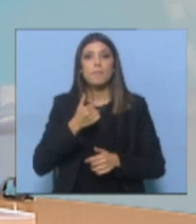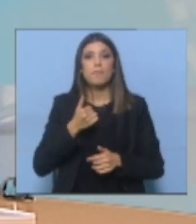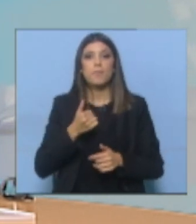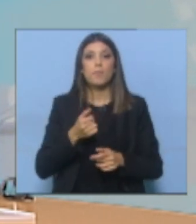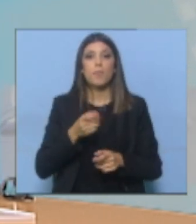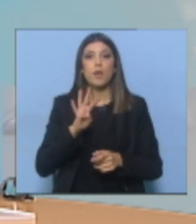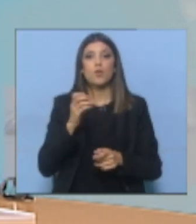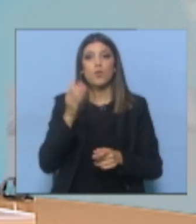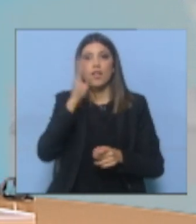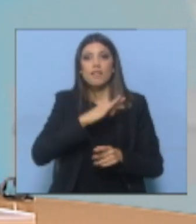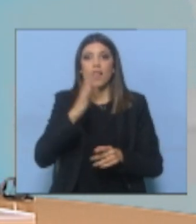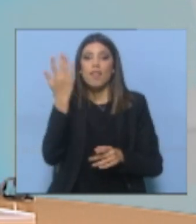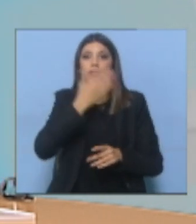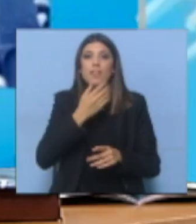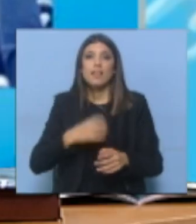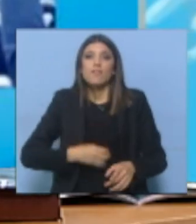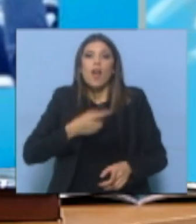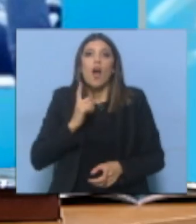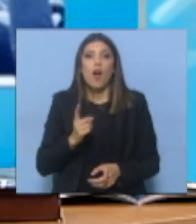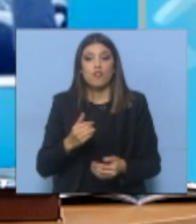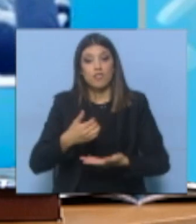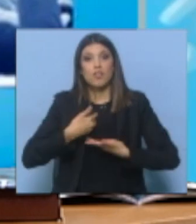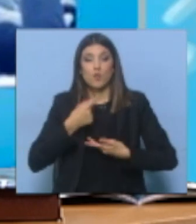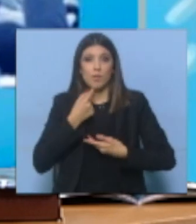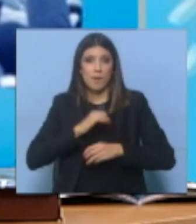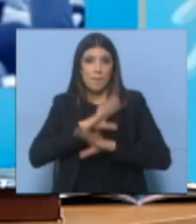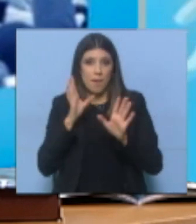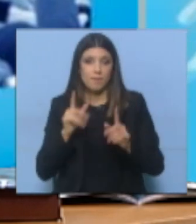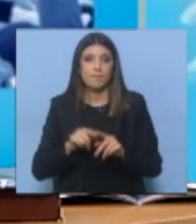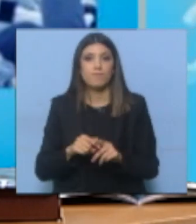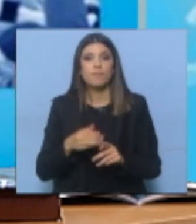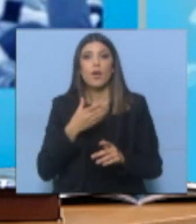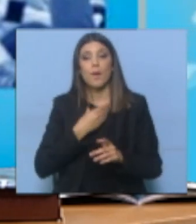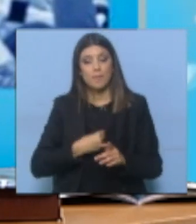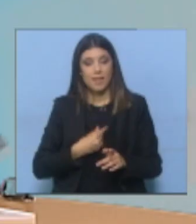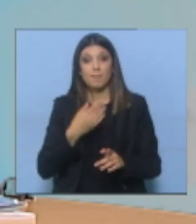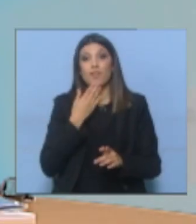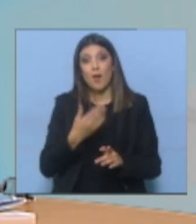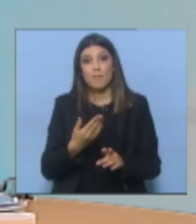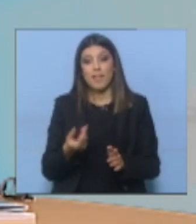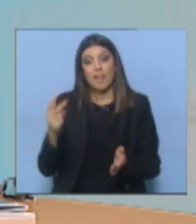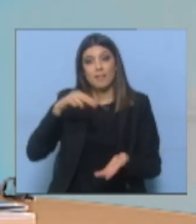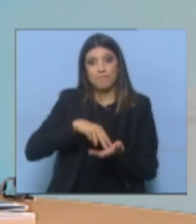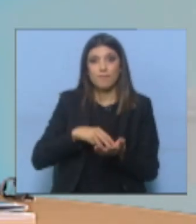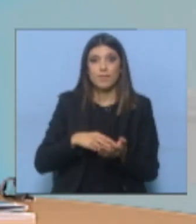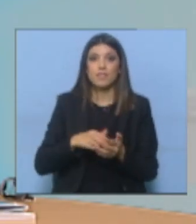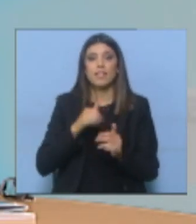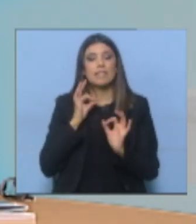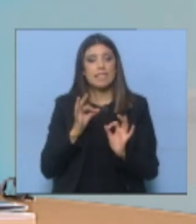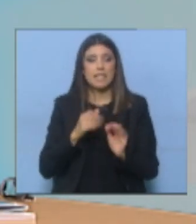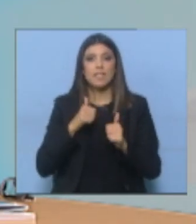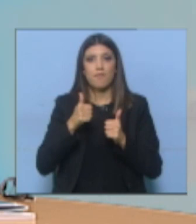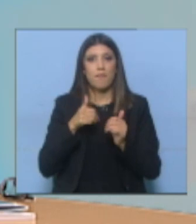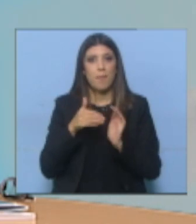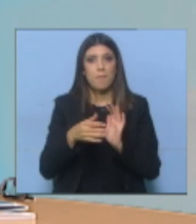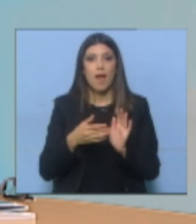vivido. Padre Amaro Gonçalo, agradeço-lhe ter estado aqui. Obrigado eu e espero que seja para bem de todos. Por certo, para esta caminhada rumo à Páscoa. Muito obrigado por ter